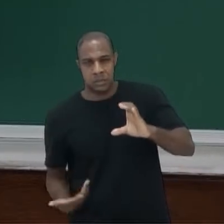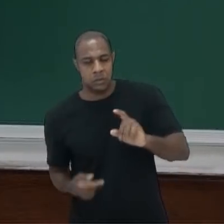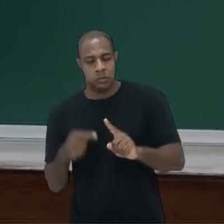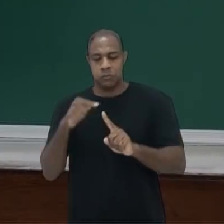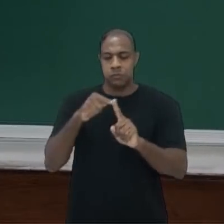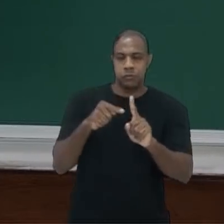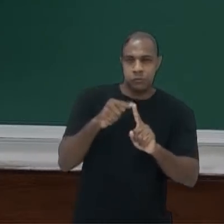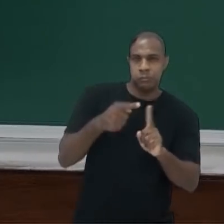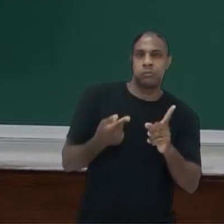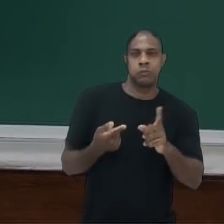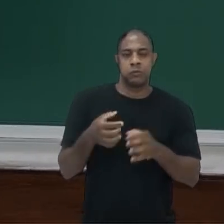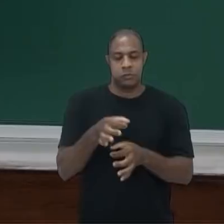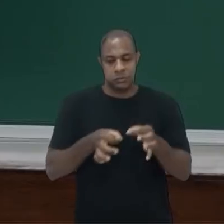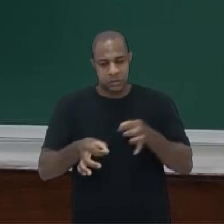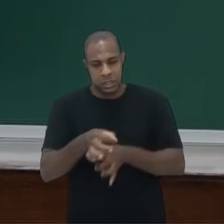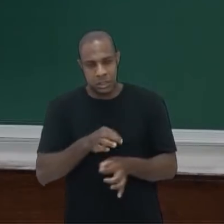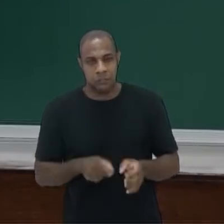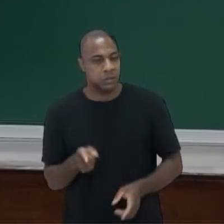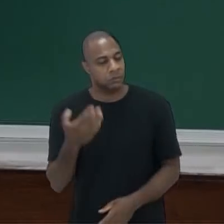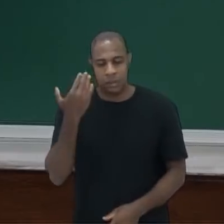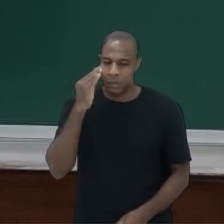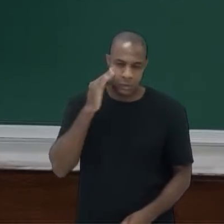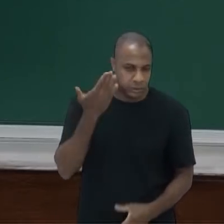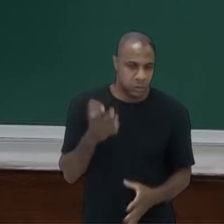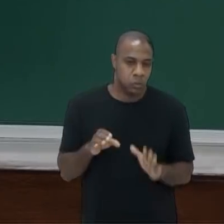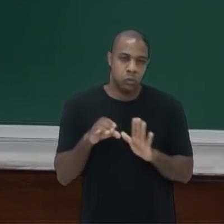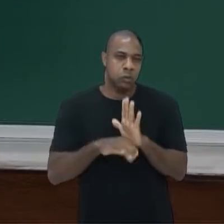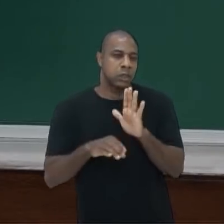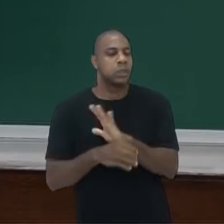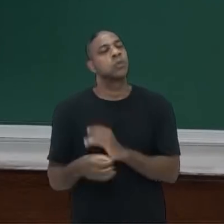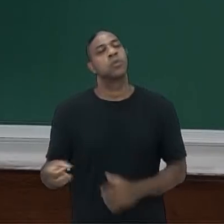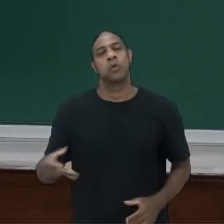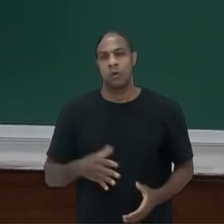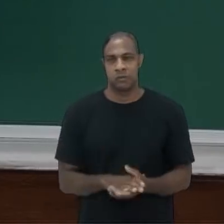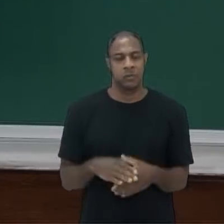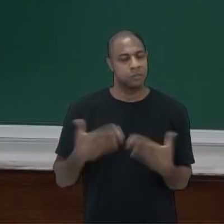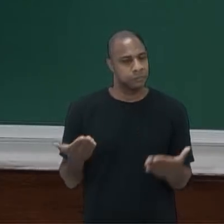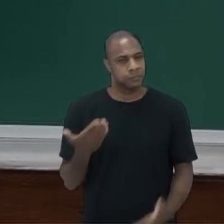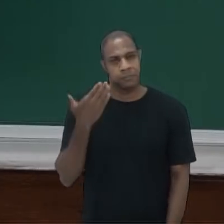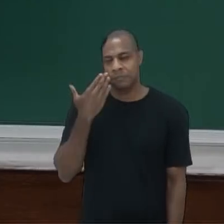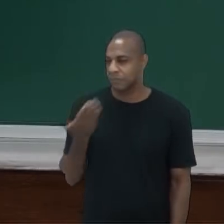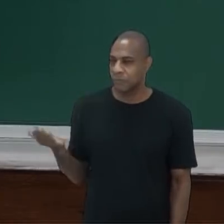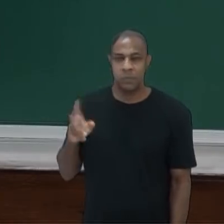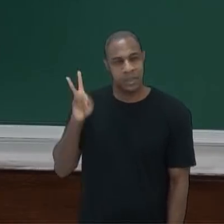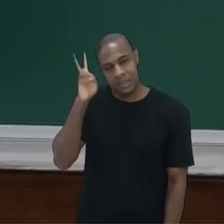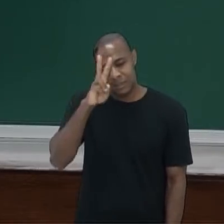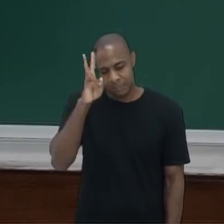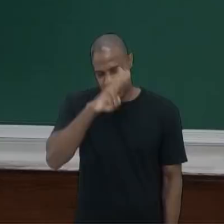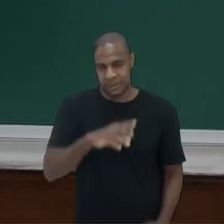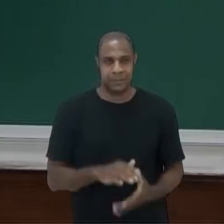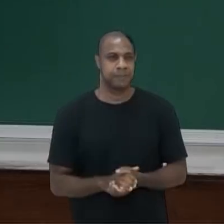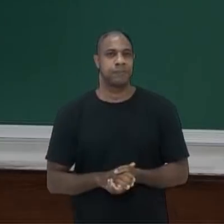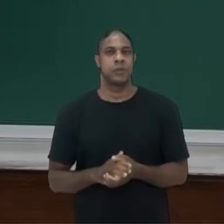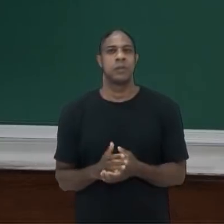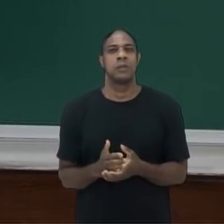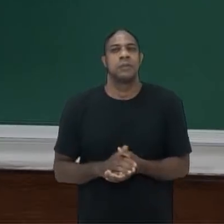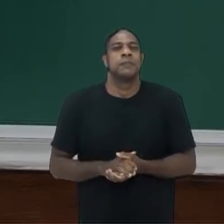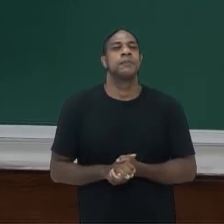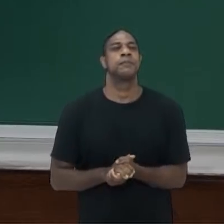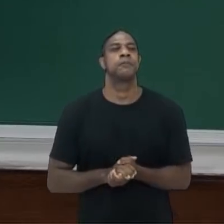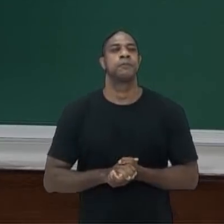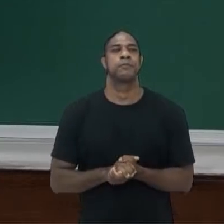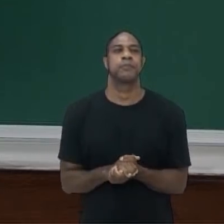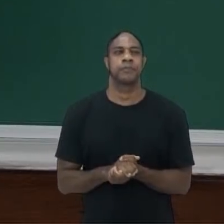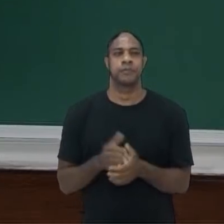de célula, você não vai compreender conceitos novos. Então, vamos lá, vamos relembrar sobre a célula animal? Então,